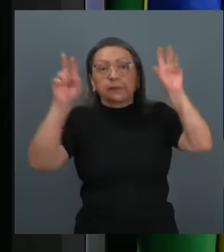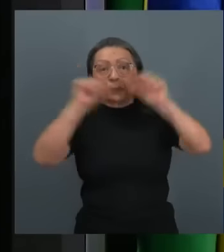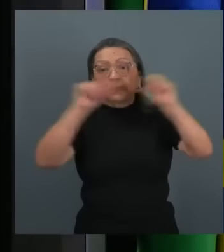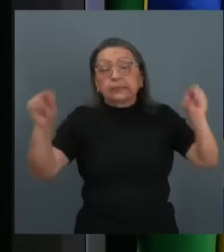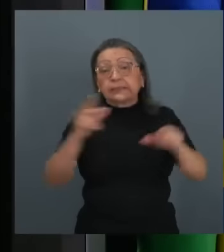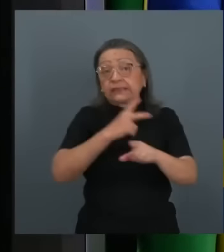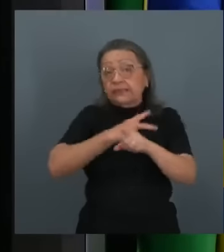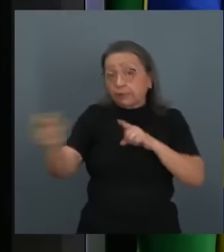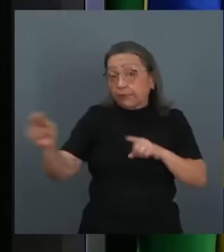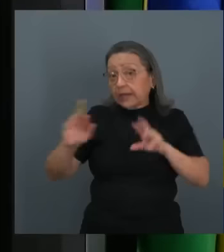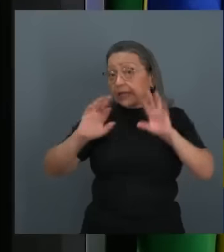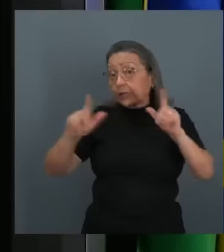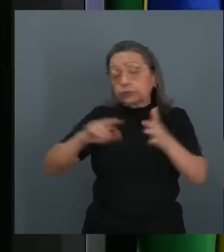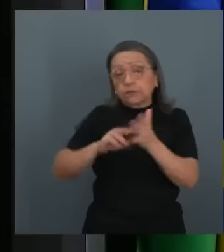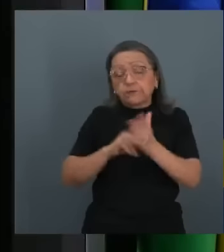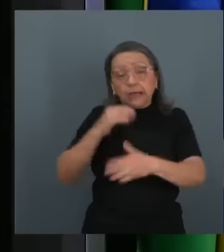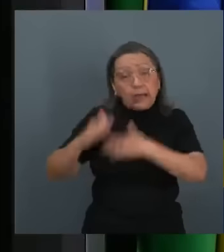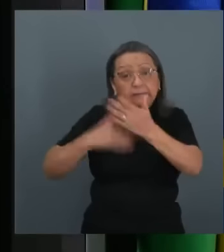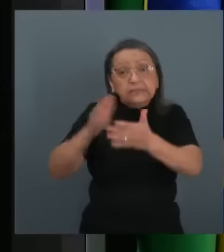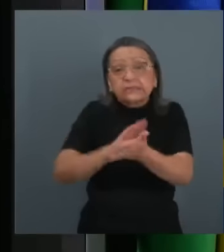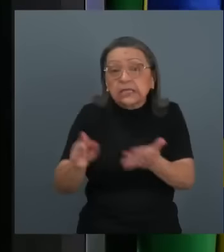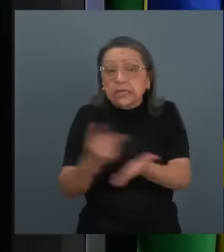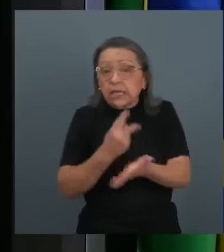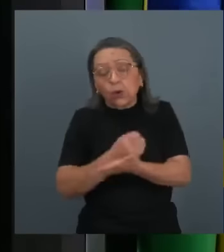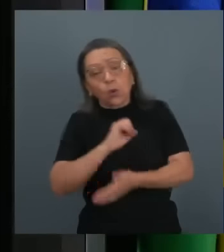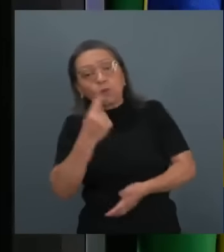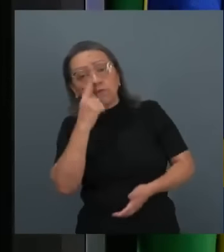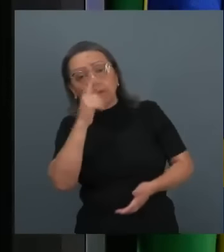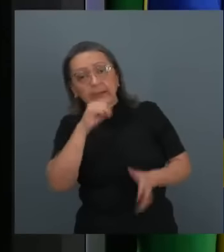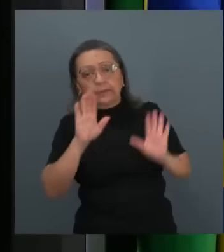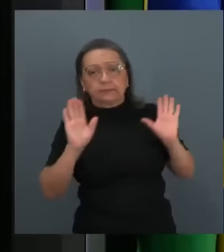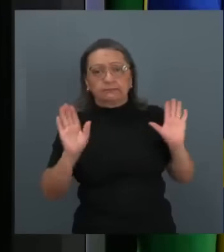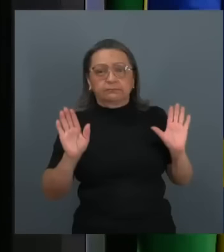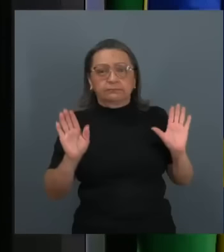quer dizer avançar sem erros ou falhas.